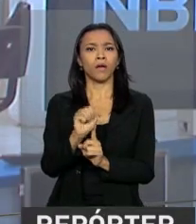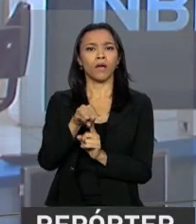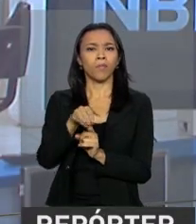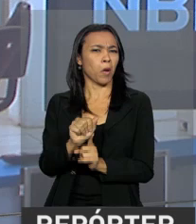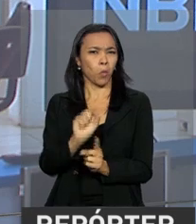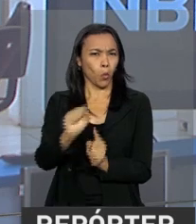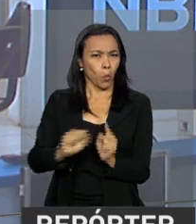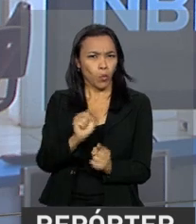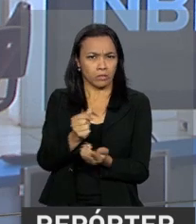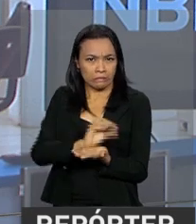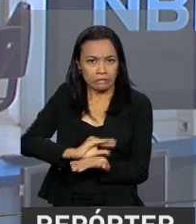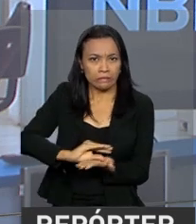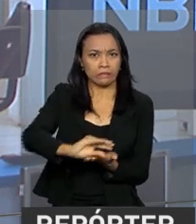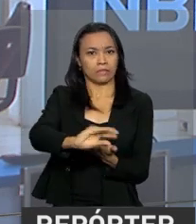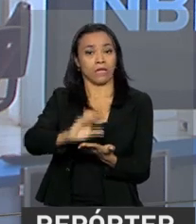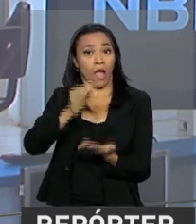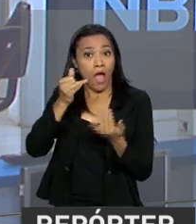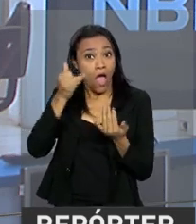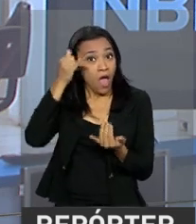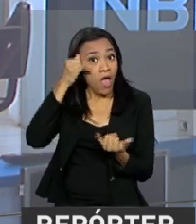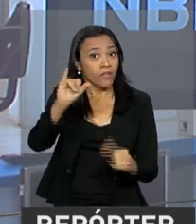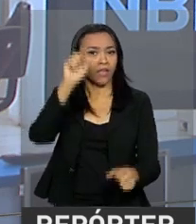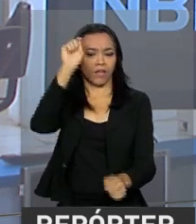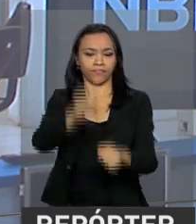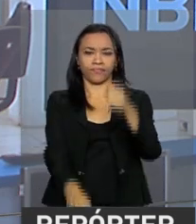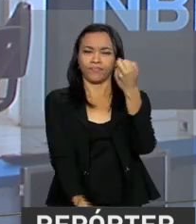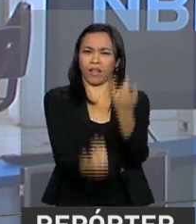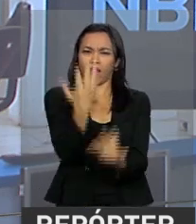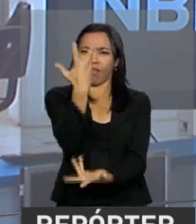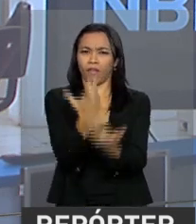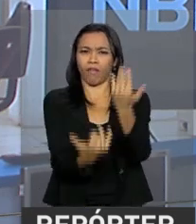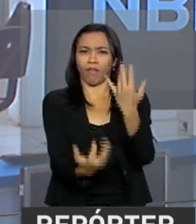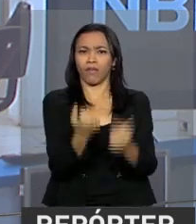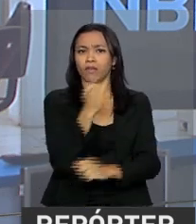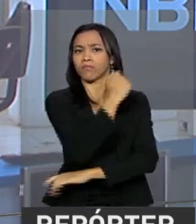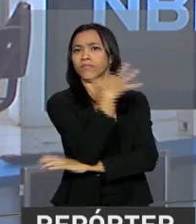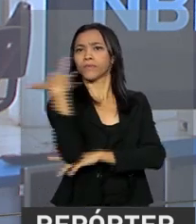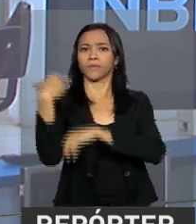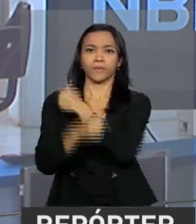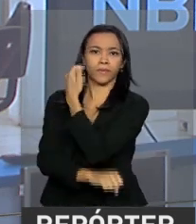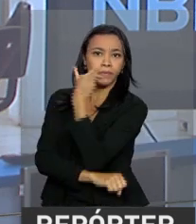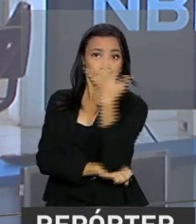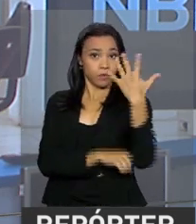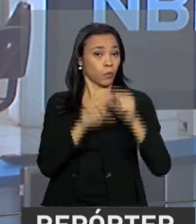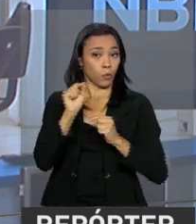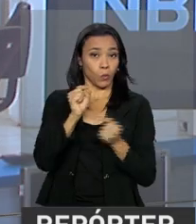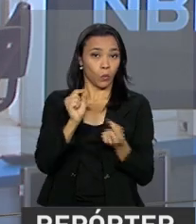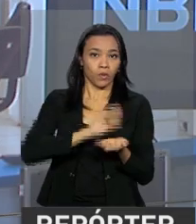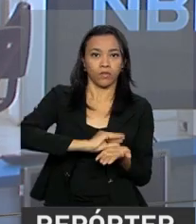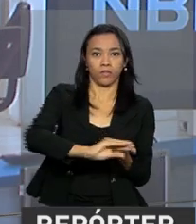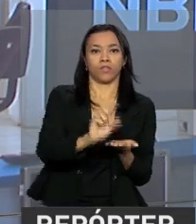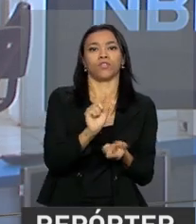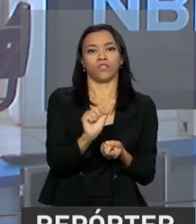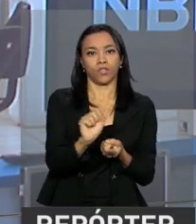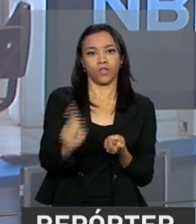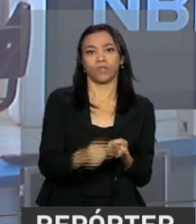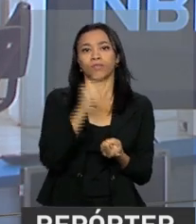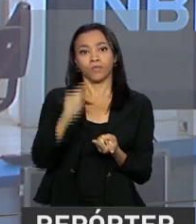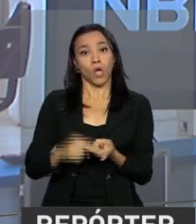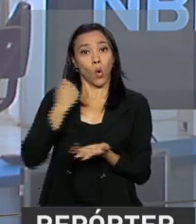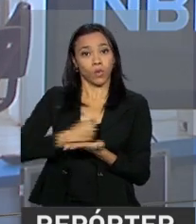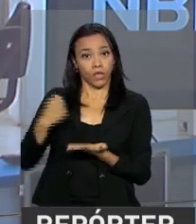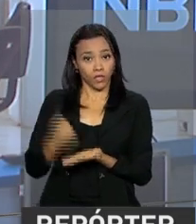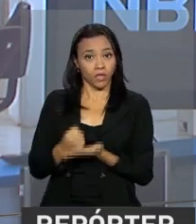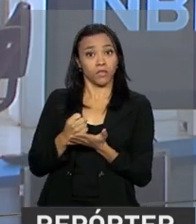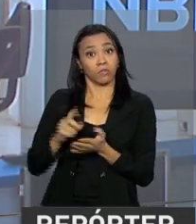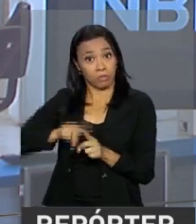para prevenir as queimadas e incêndios florestais. As ações vão desde liberação de recursos à contratação de